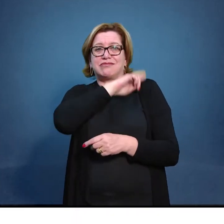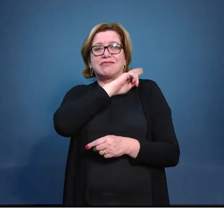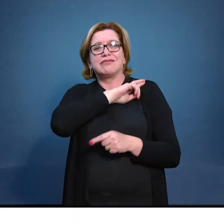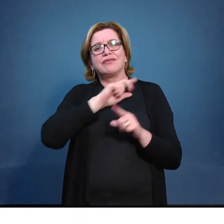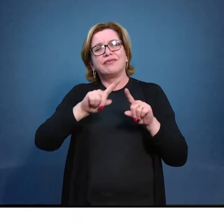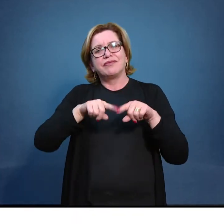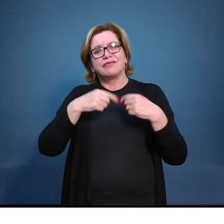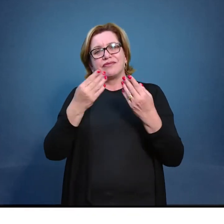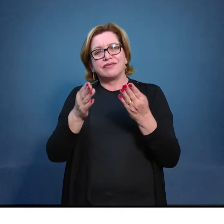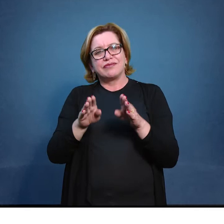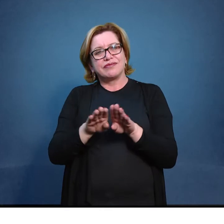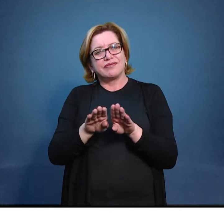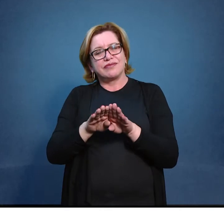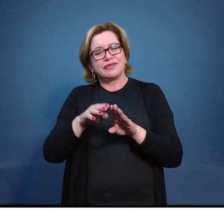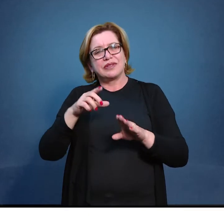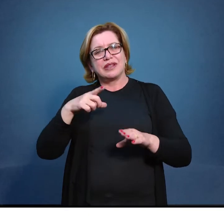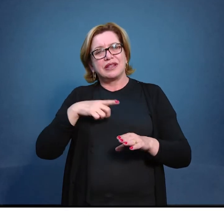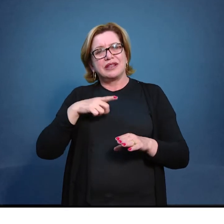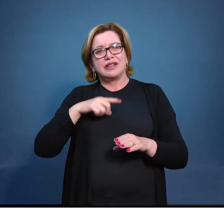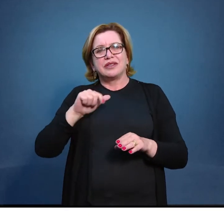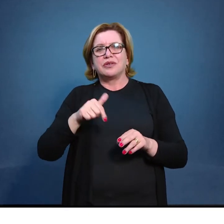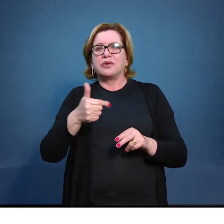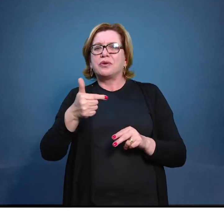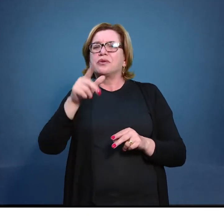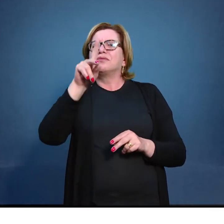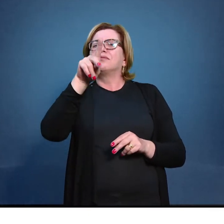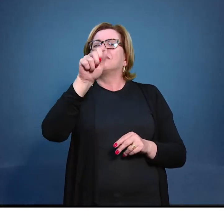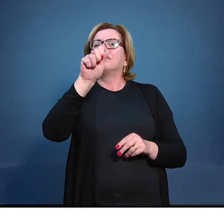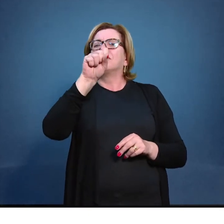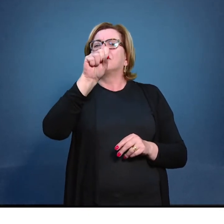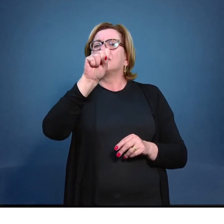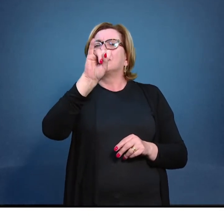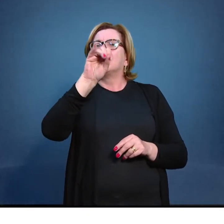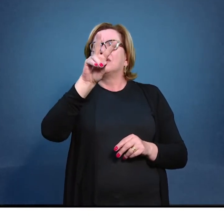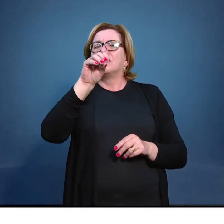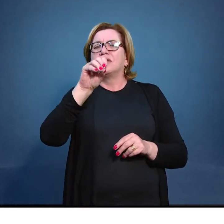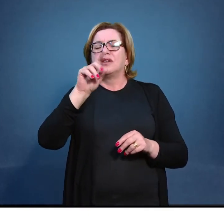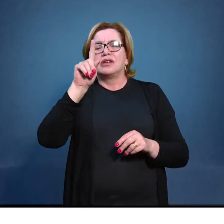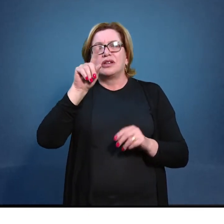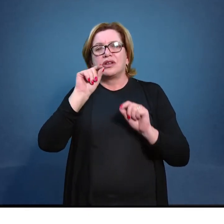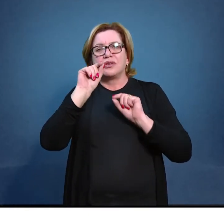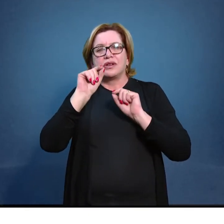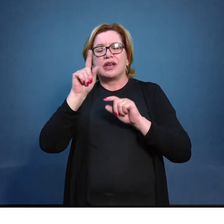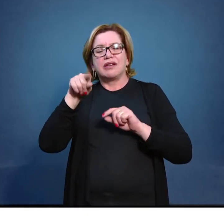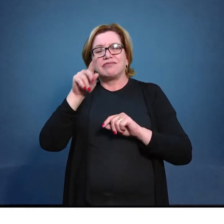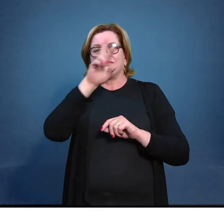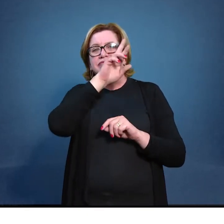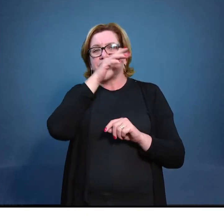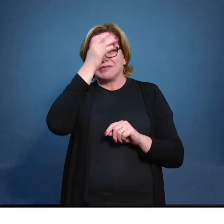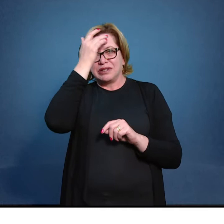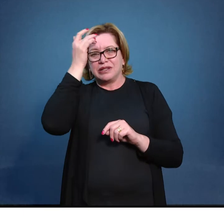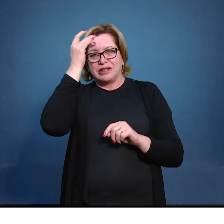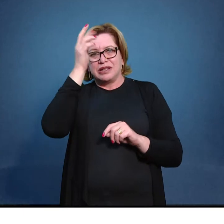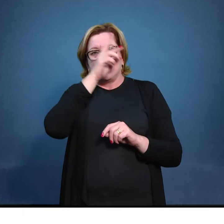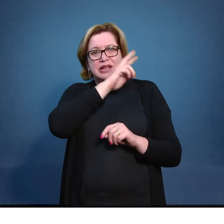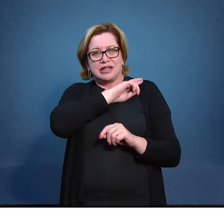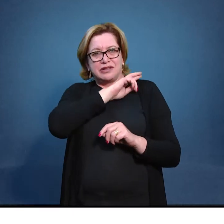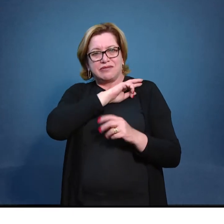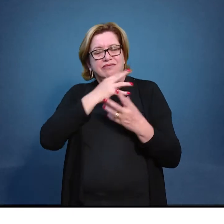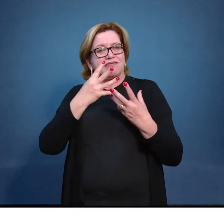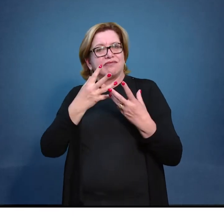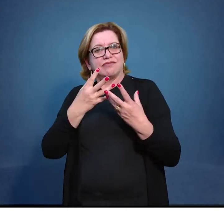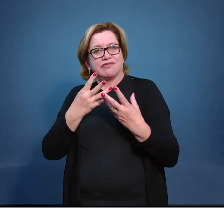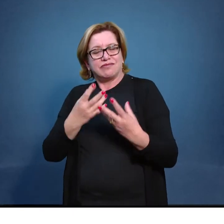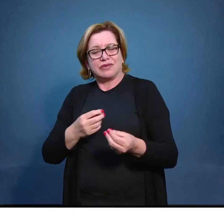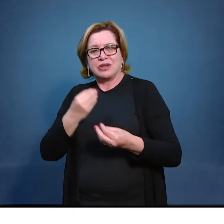Mas existe também um outro tipo de sujeito passivo, que seria o responsável, aquele que assume o ônus